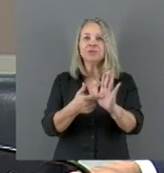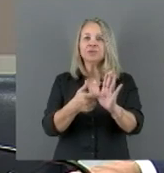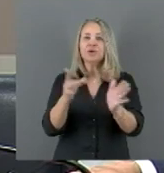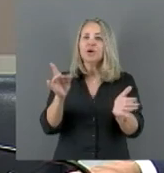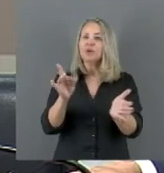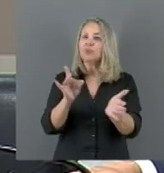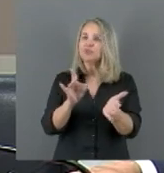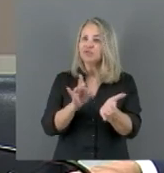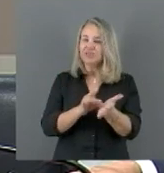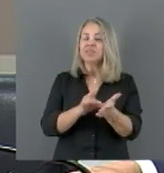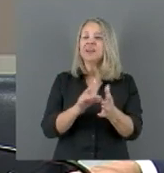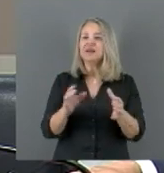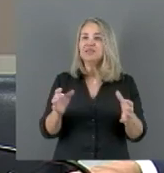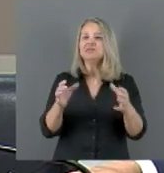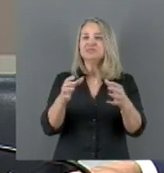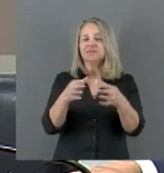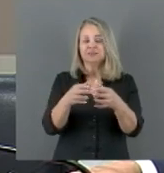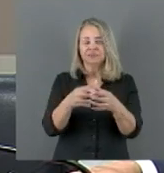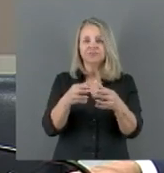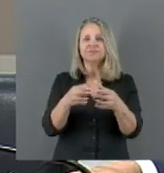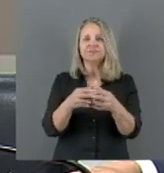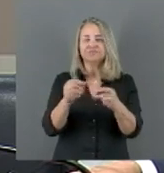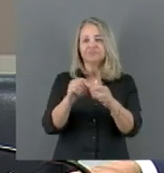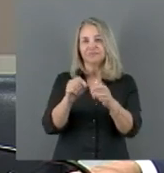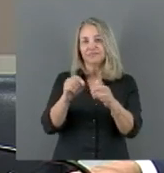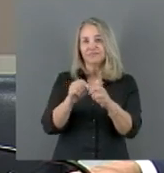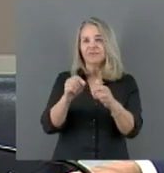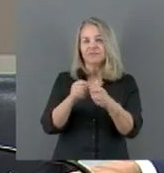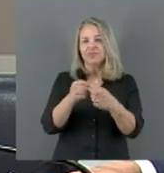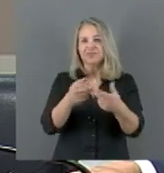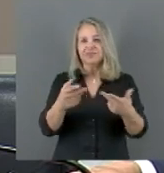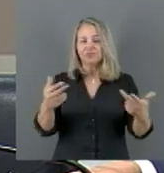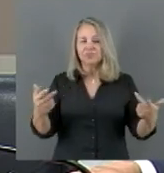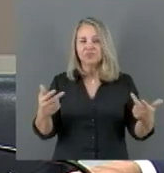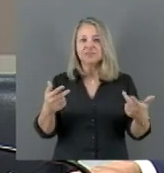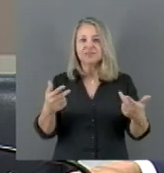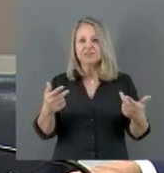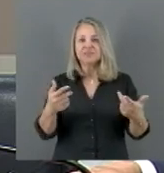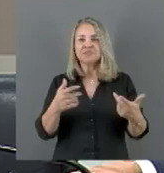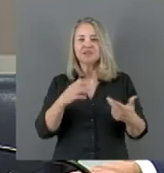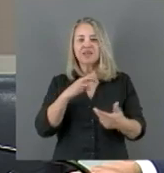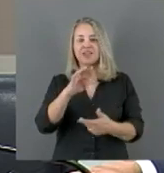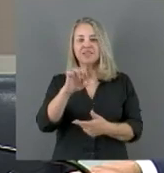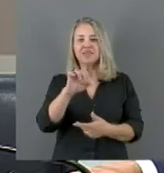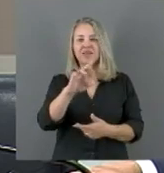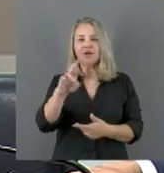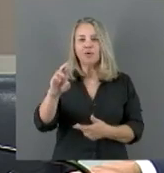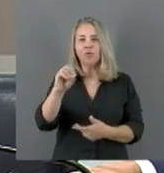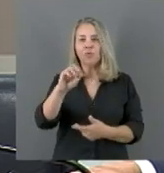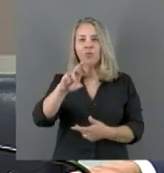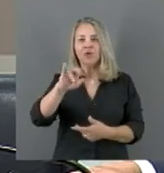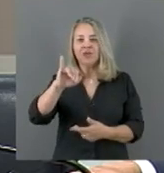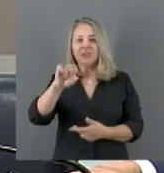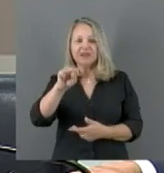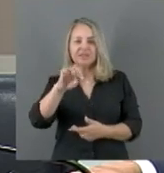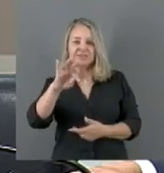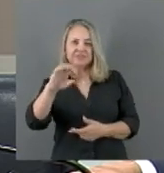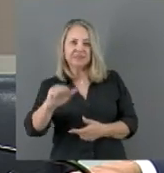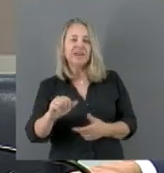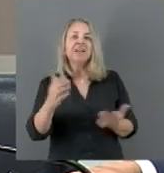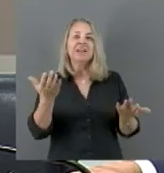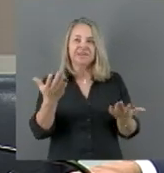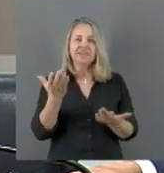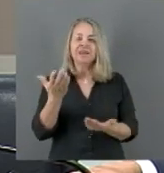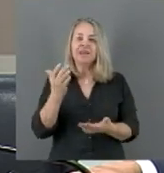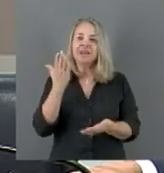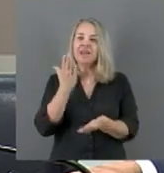realmente grupos que praticam ações terroristas, que querem o fim do regime democrático no